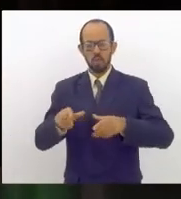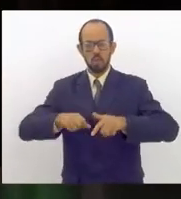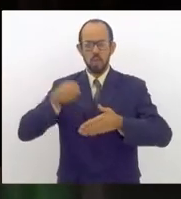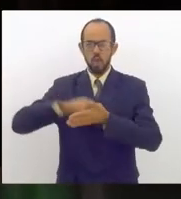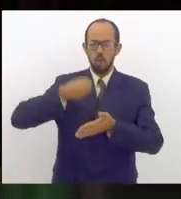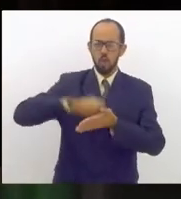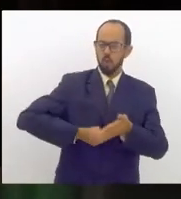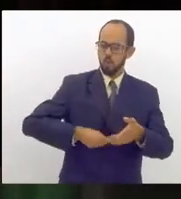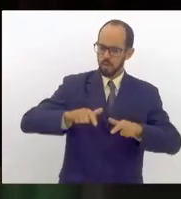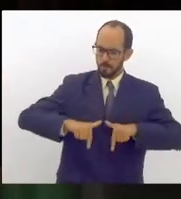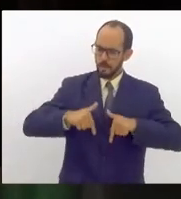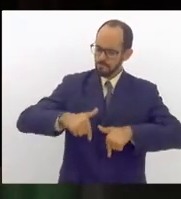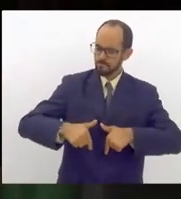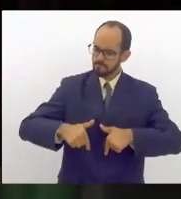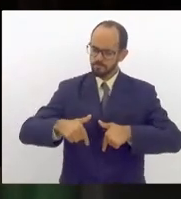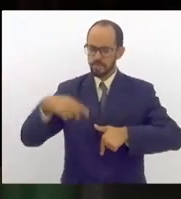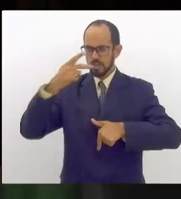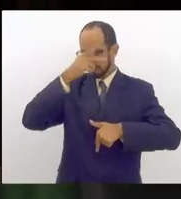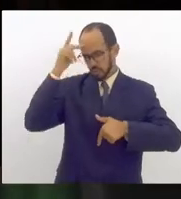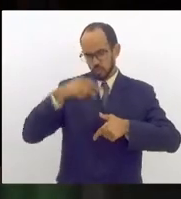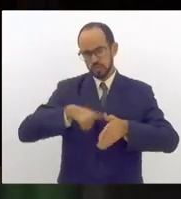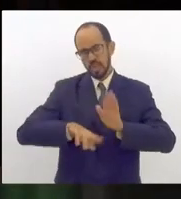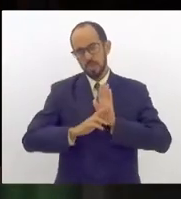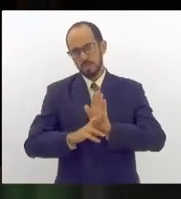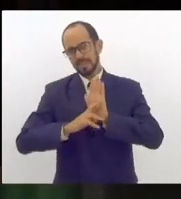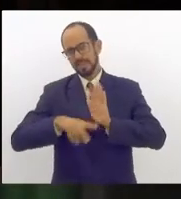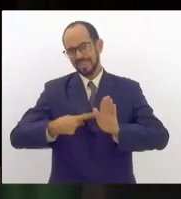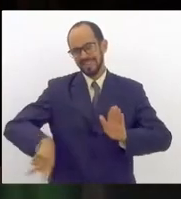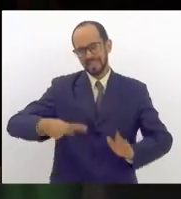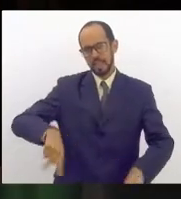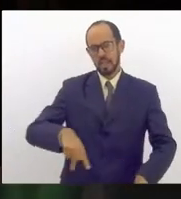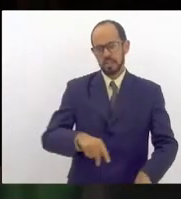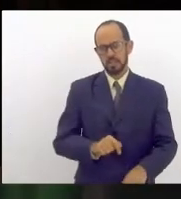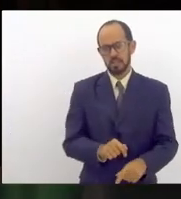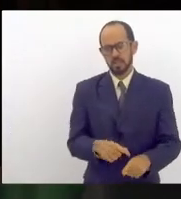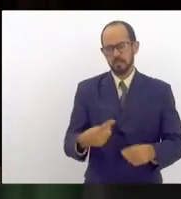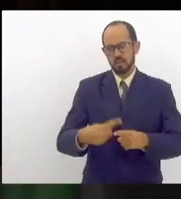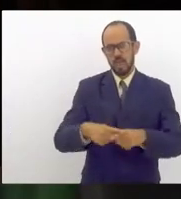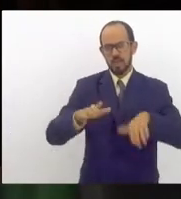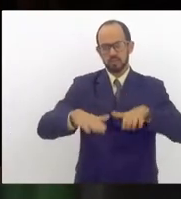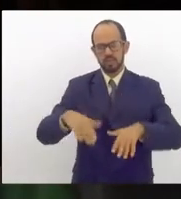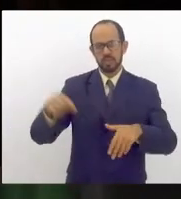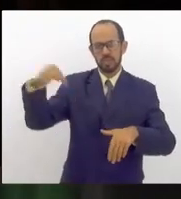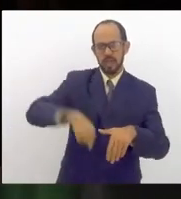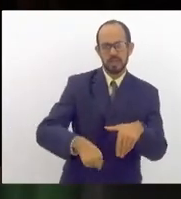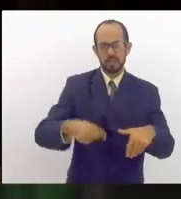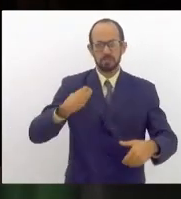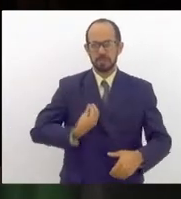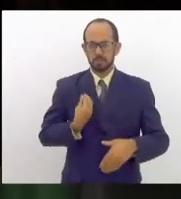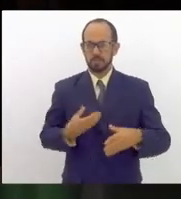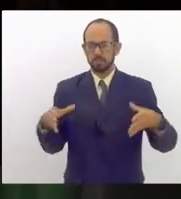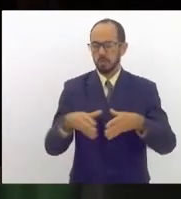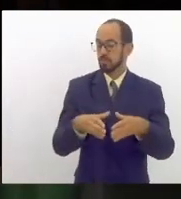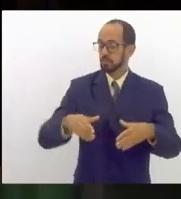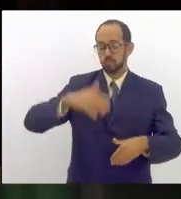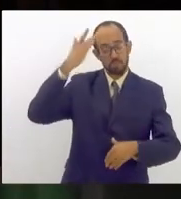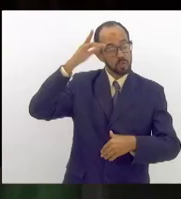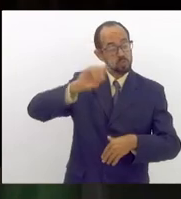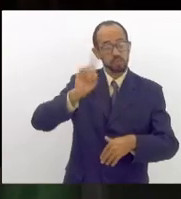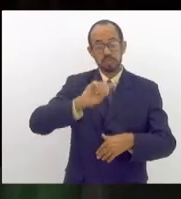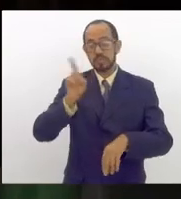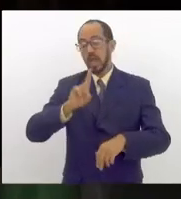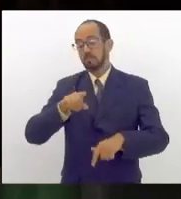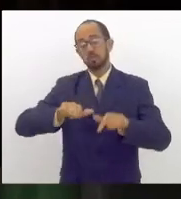em defesa daqueles que ele representam porque muita das vezes o parlamentar tá aqui faz parte de uma comissão você não sabe nem o que ele faz